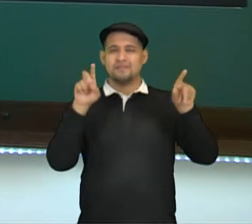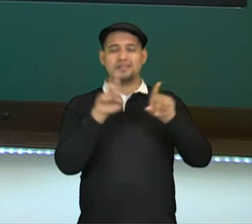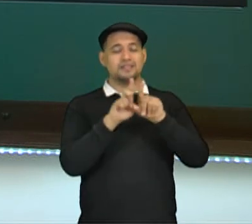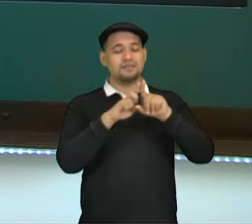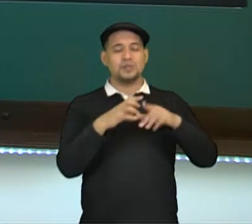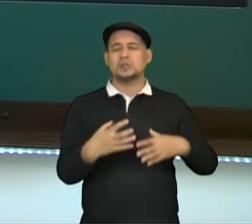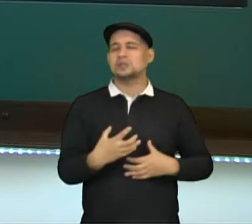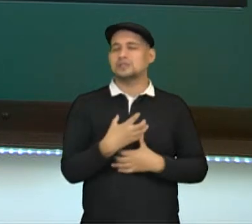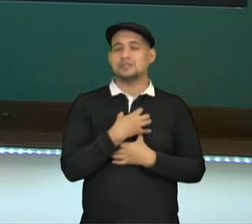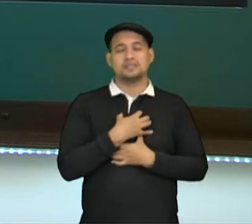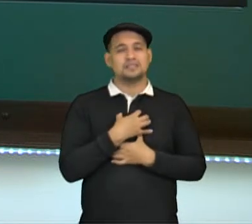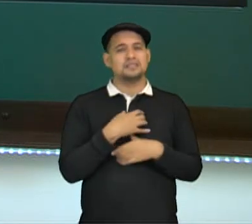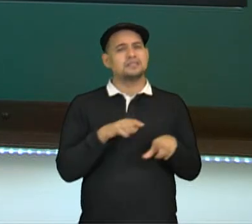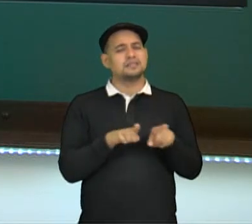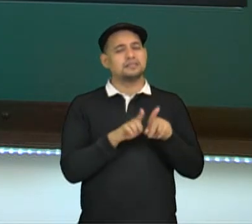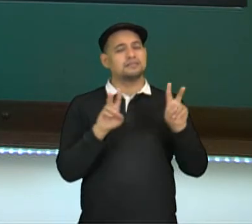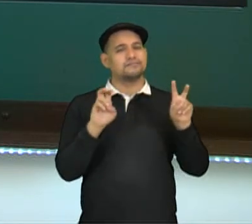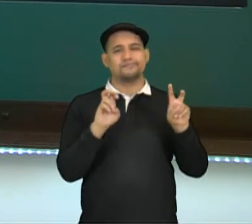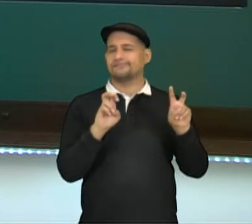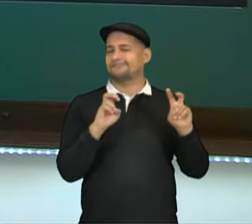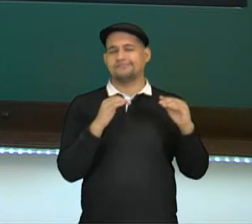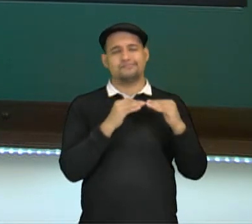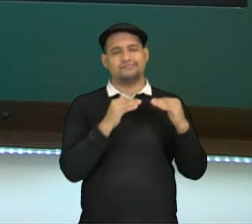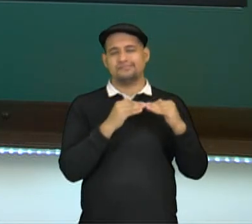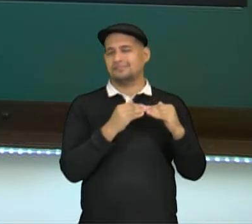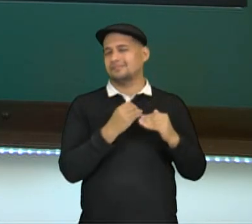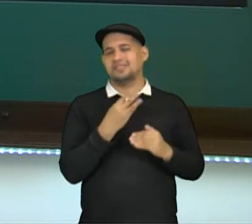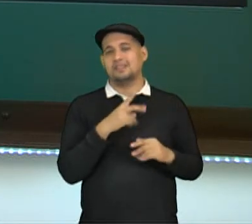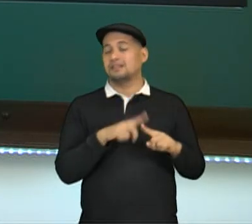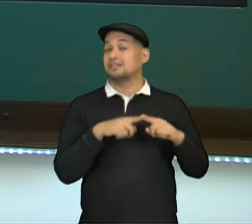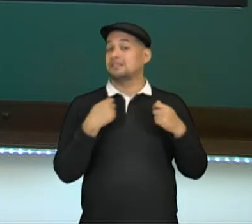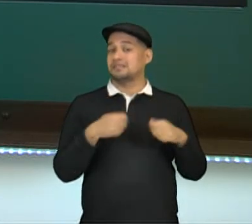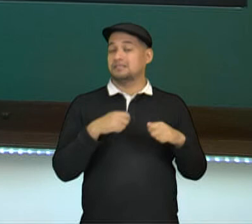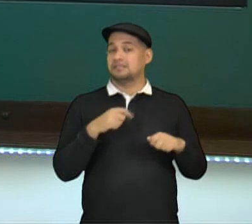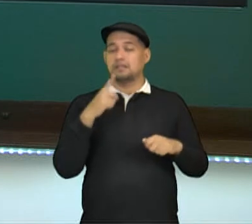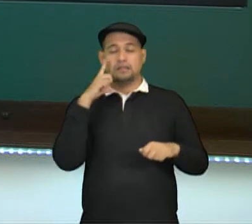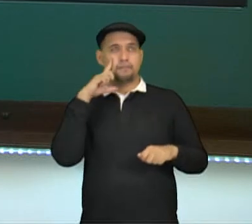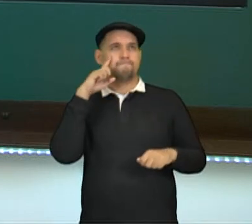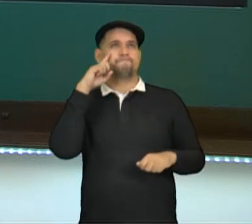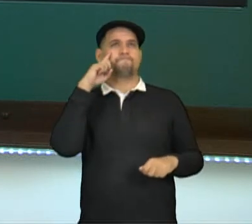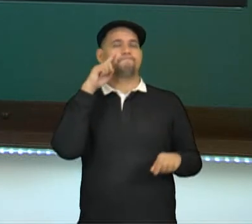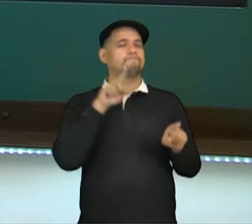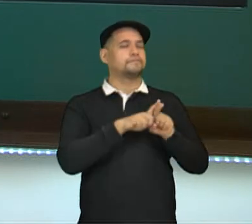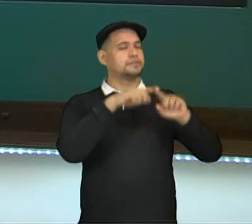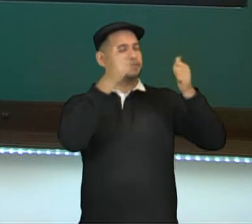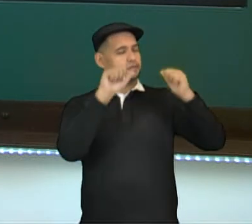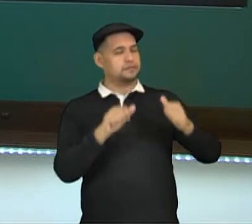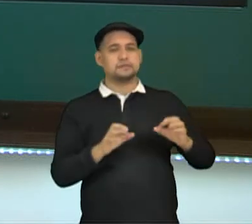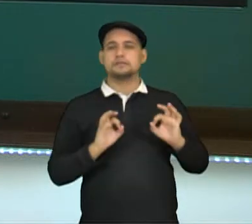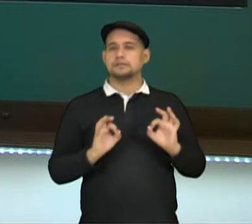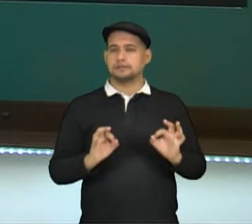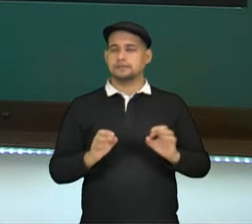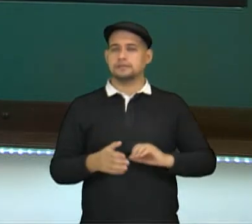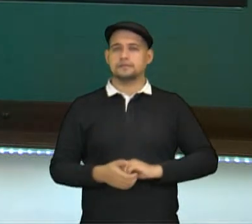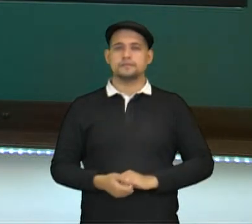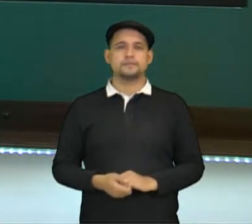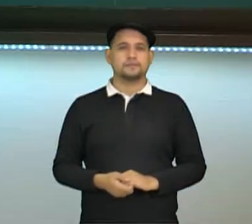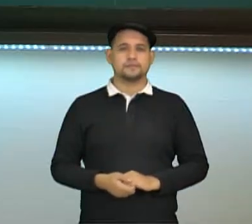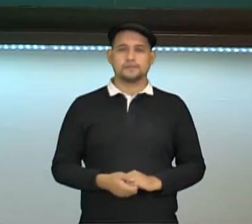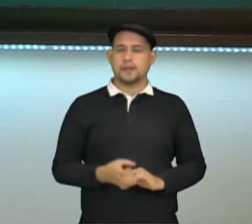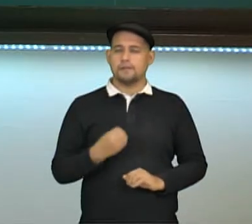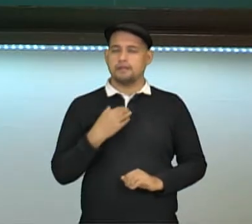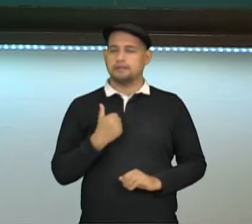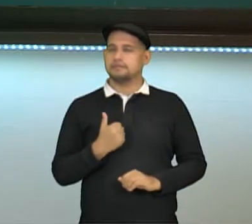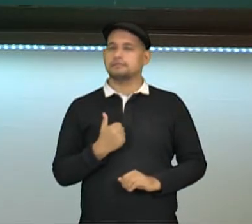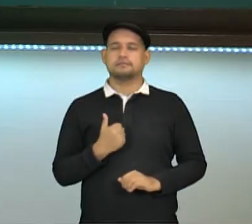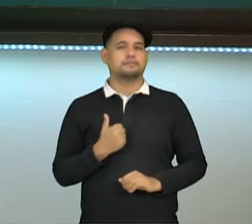forma da distribuição dessa temática não foi agradável. Então, por isso que nós temos que sempre ter ressalvas e analisar muito bem. Beleza,